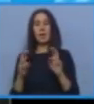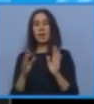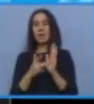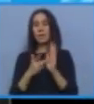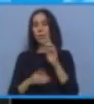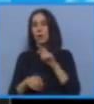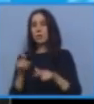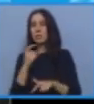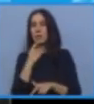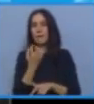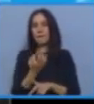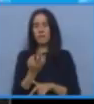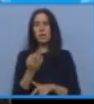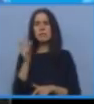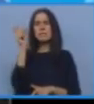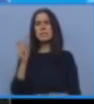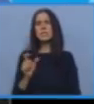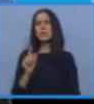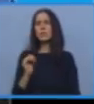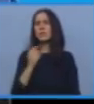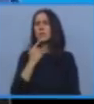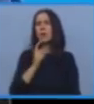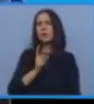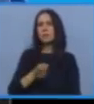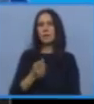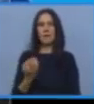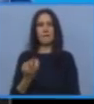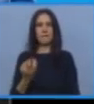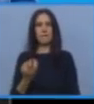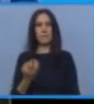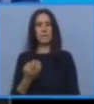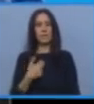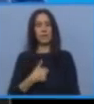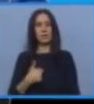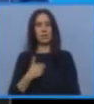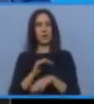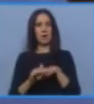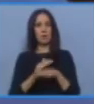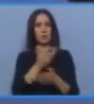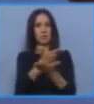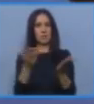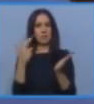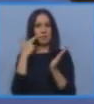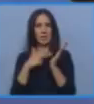isto, Lucas queria significar o seguinte: também aqui, meus caros cristãos, leitores